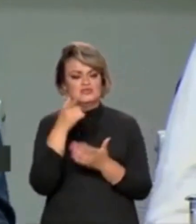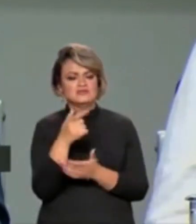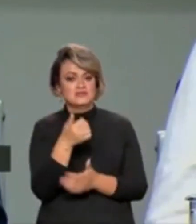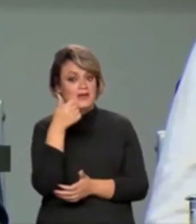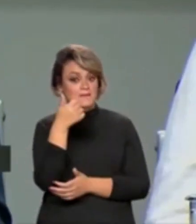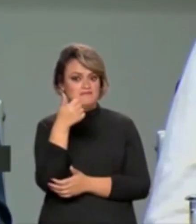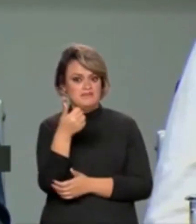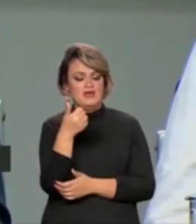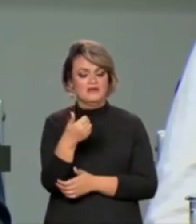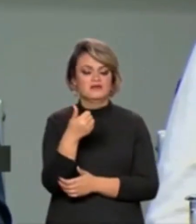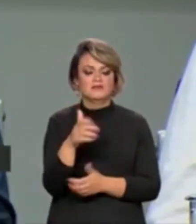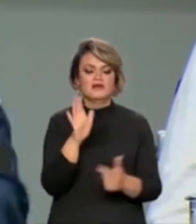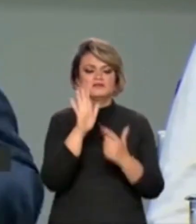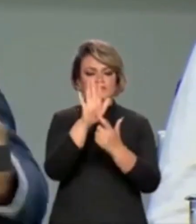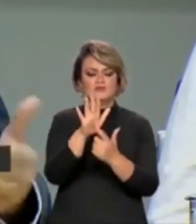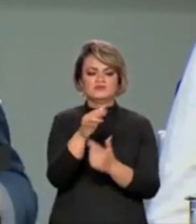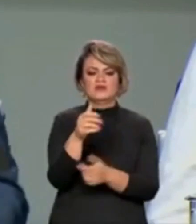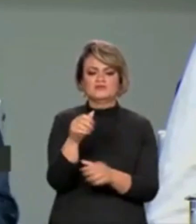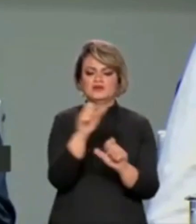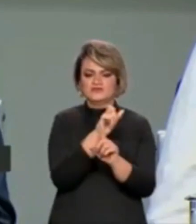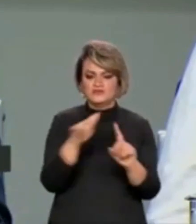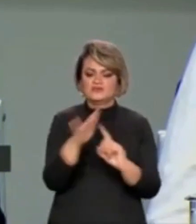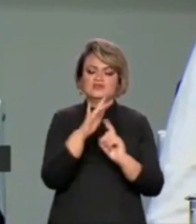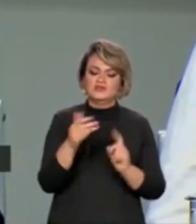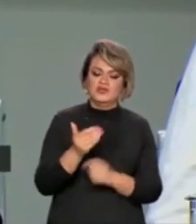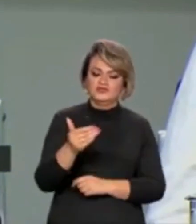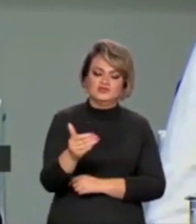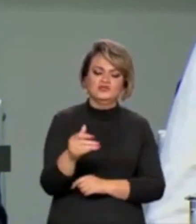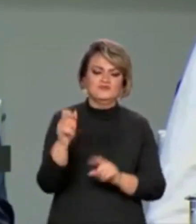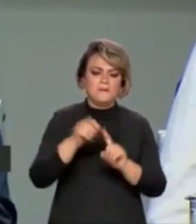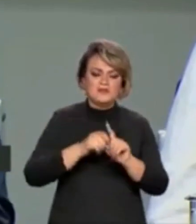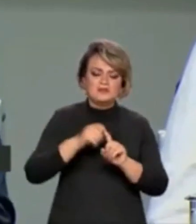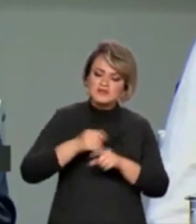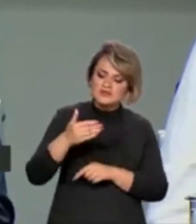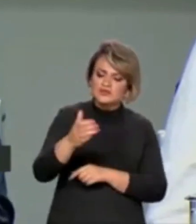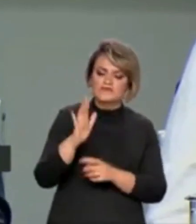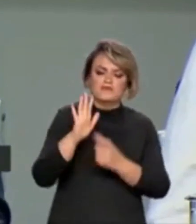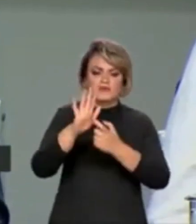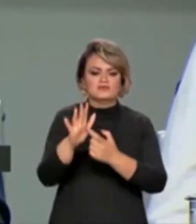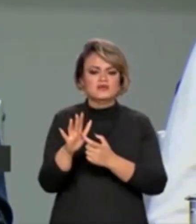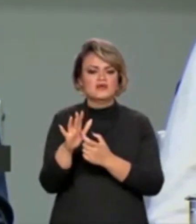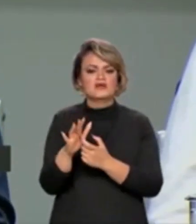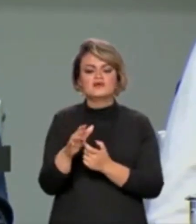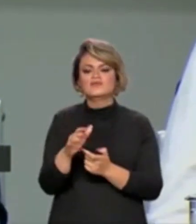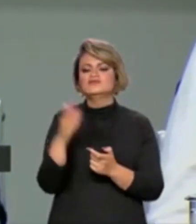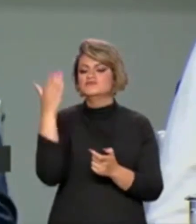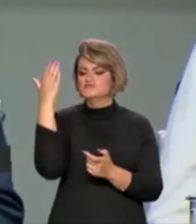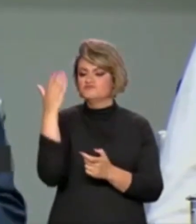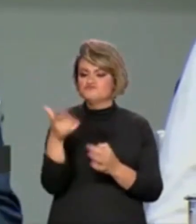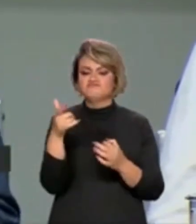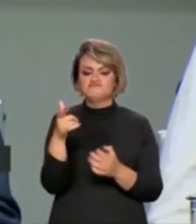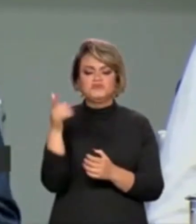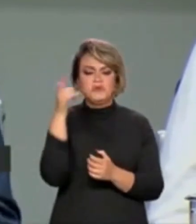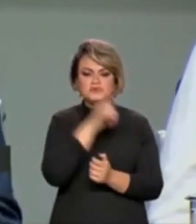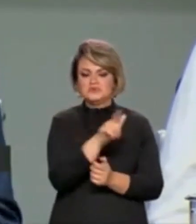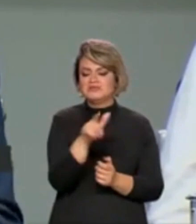maduro para ser apresentado para a sociedade nos próximos meses, e isso vem coroar um